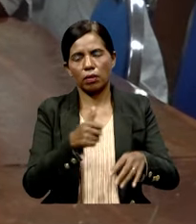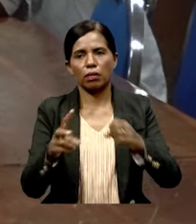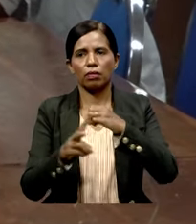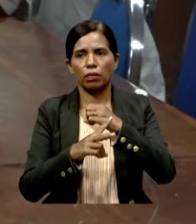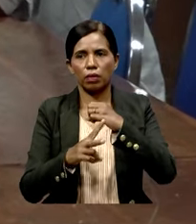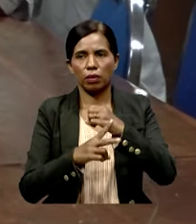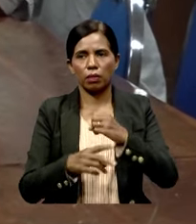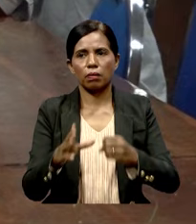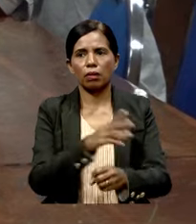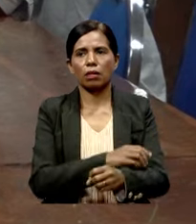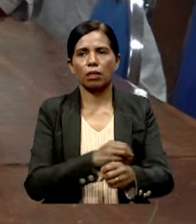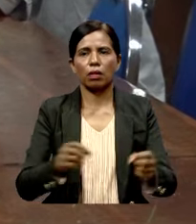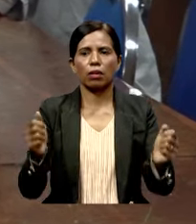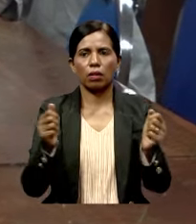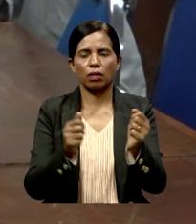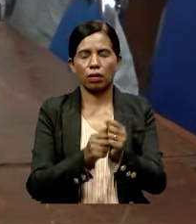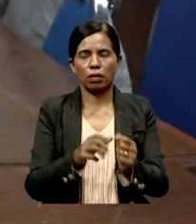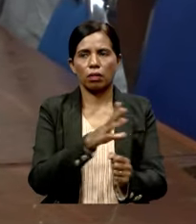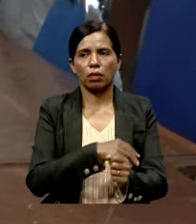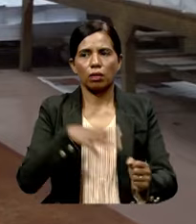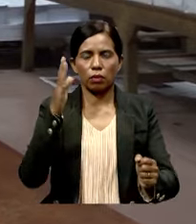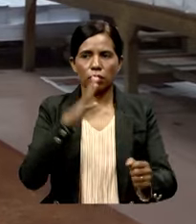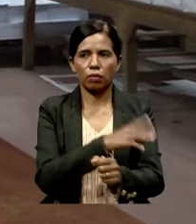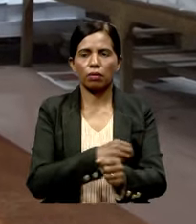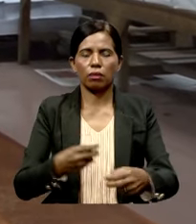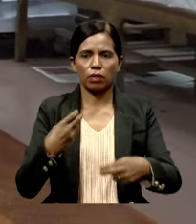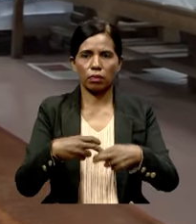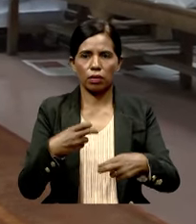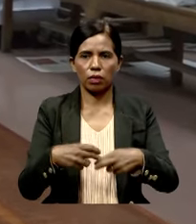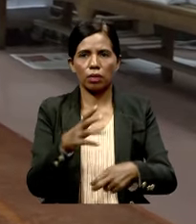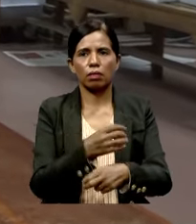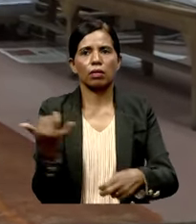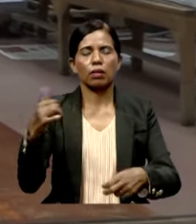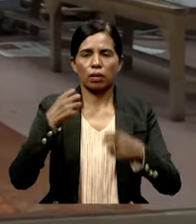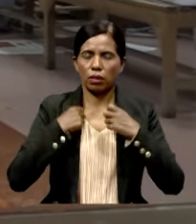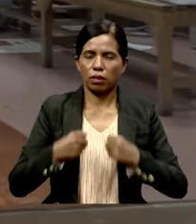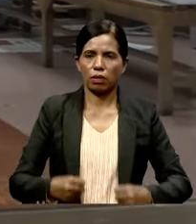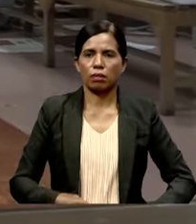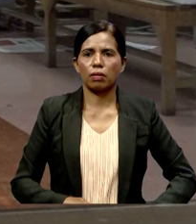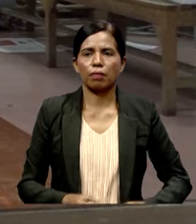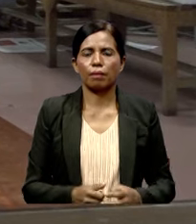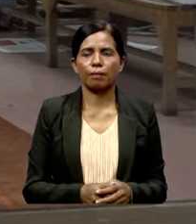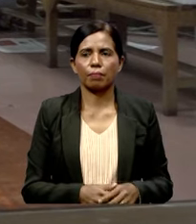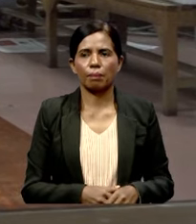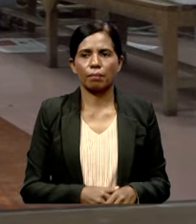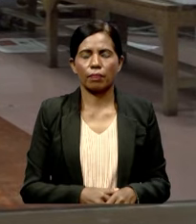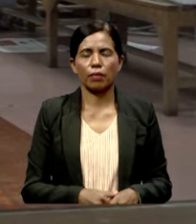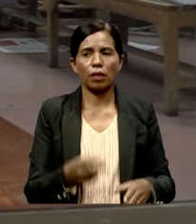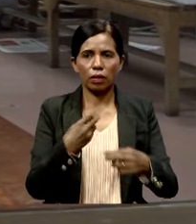ba tinta nebe honia is forte. Ou foi impacto negativo ba sira nesse saúde? Sim, e impacto